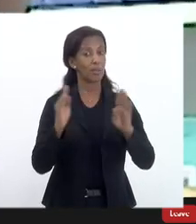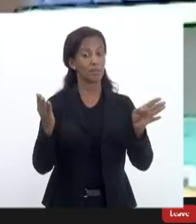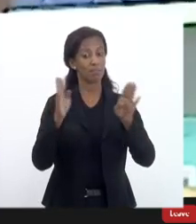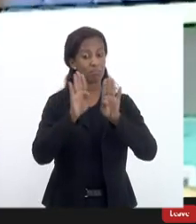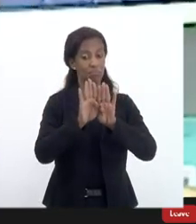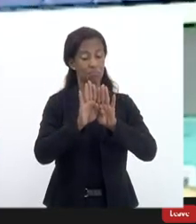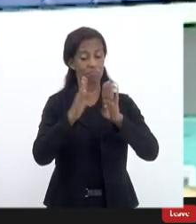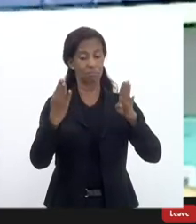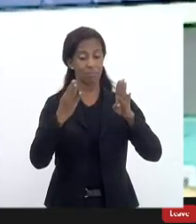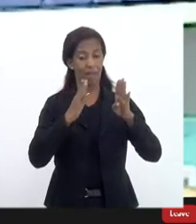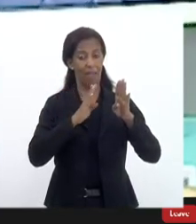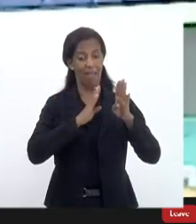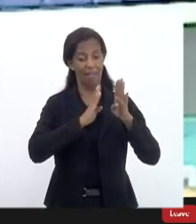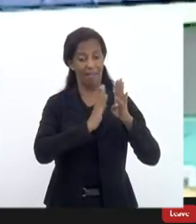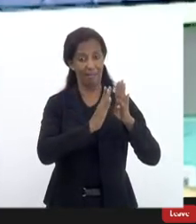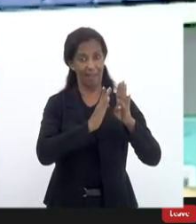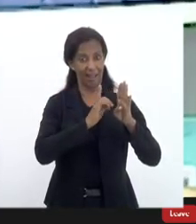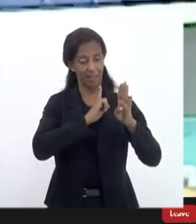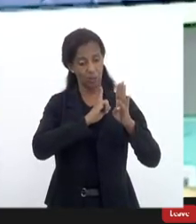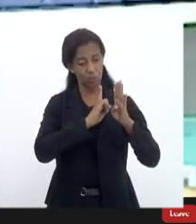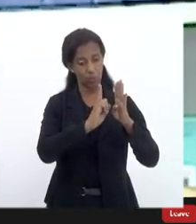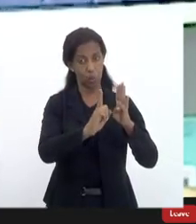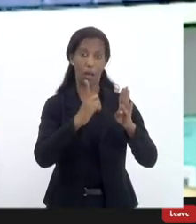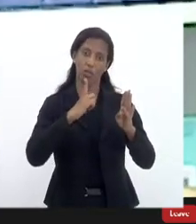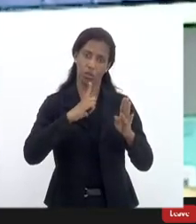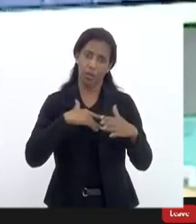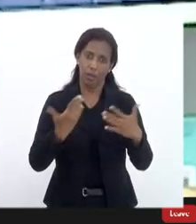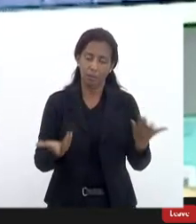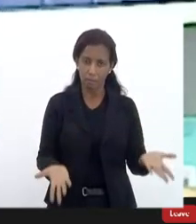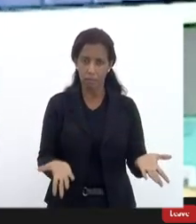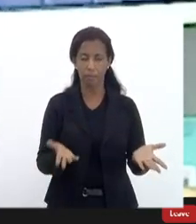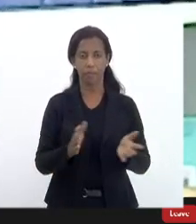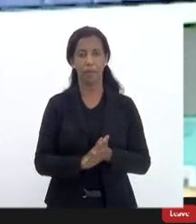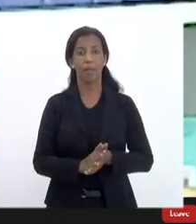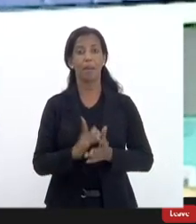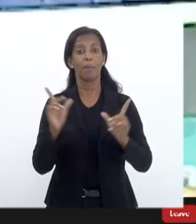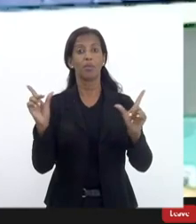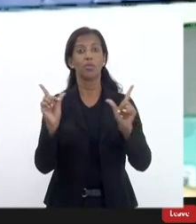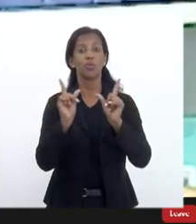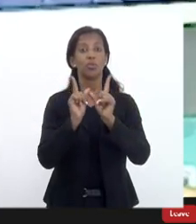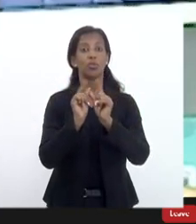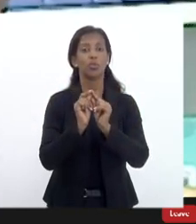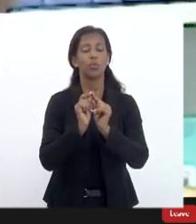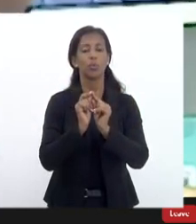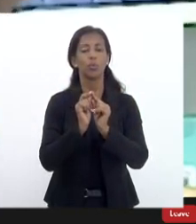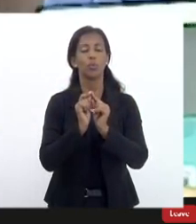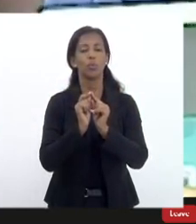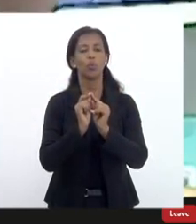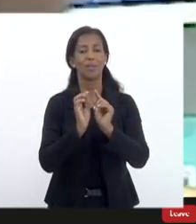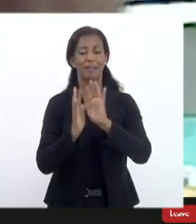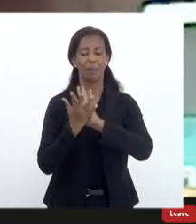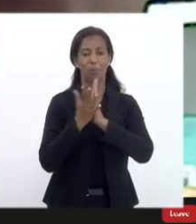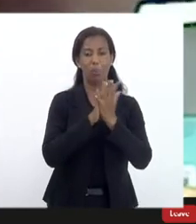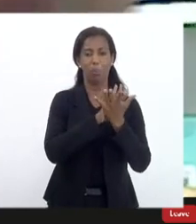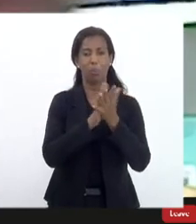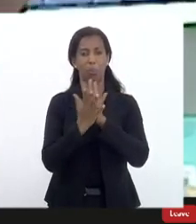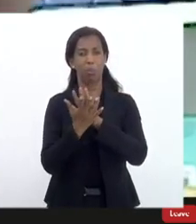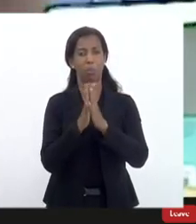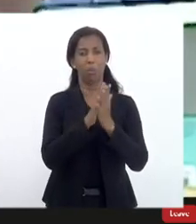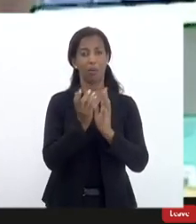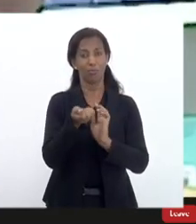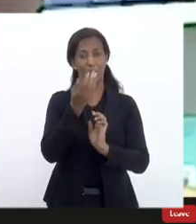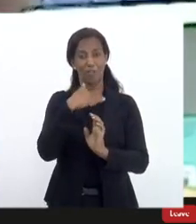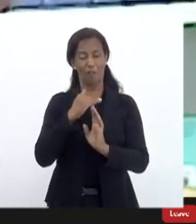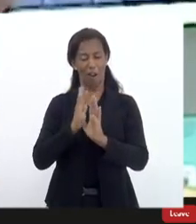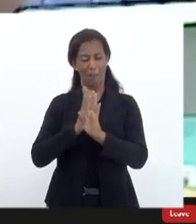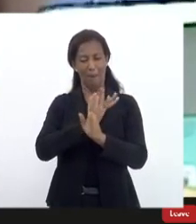entradas das escolas, as que tem, obviamente, para diminuir essa aglomeração do lado de fora. Mas, para